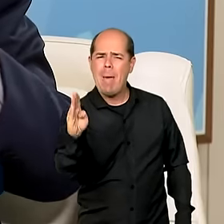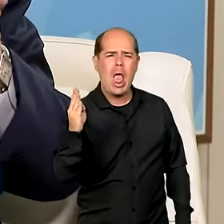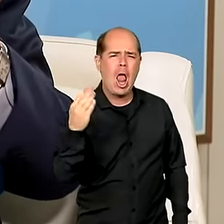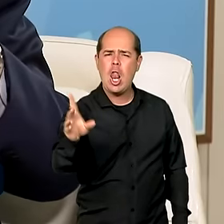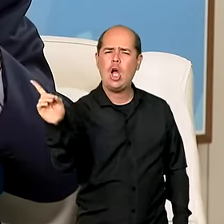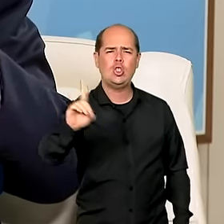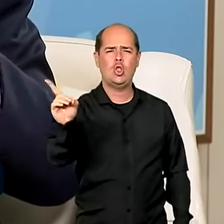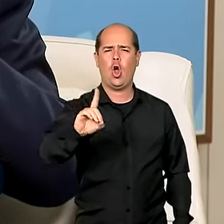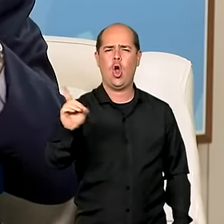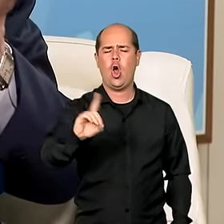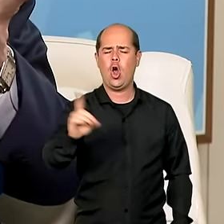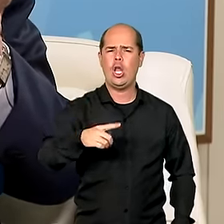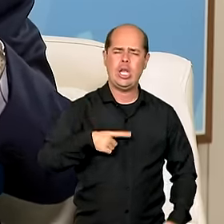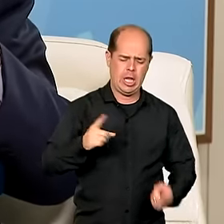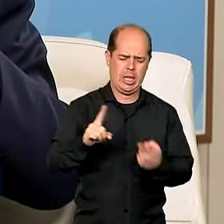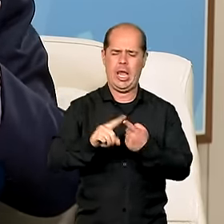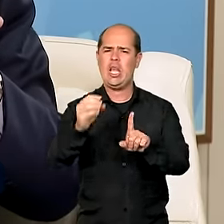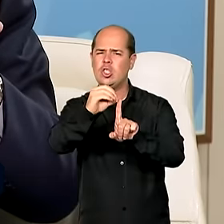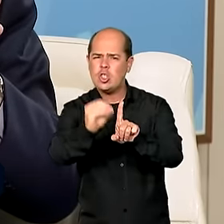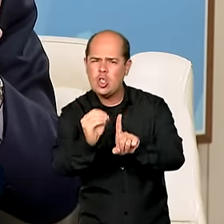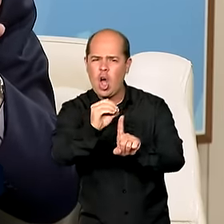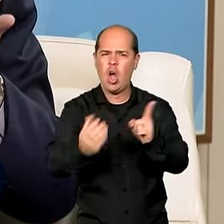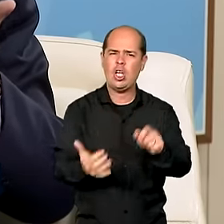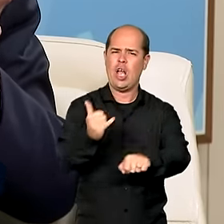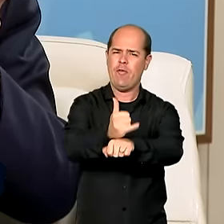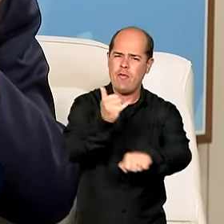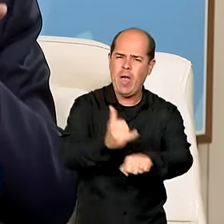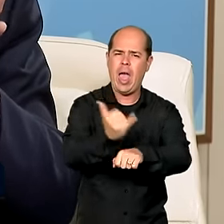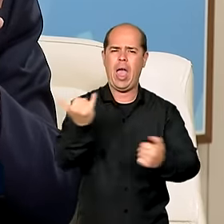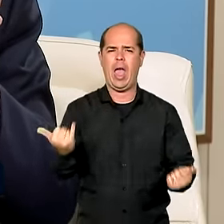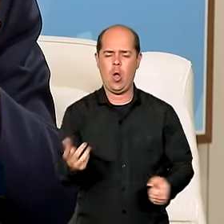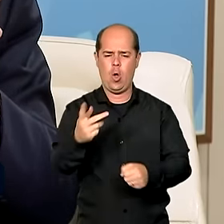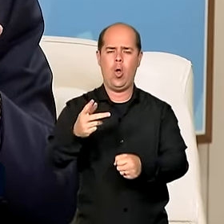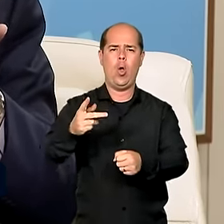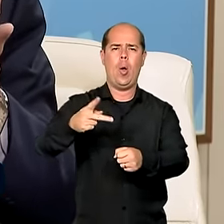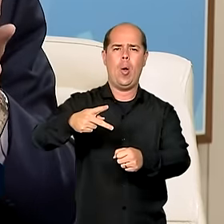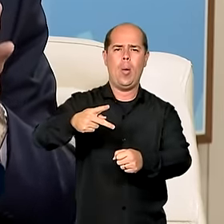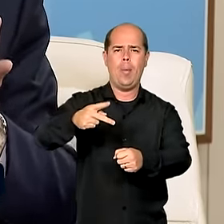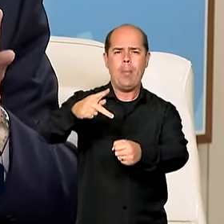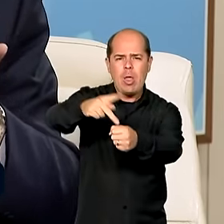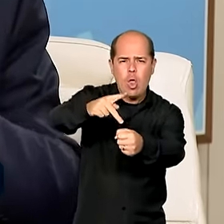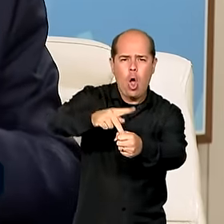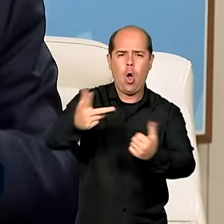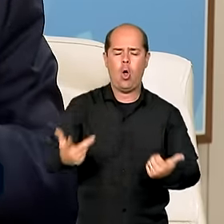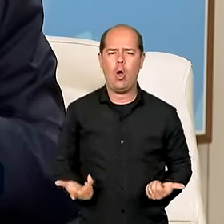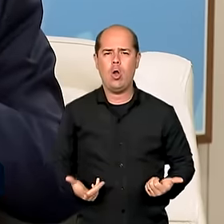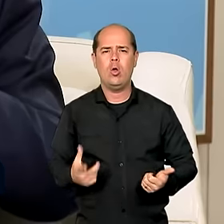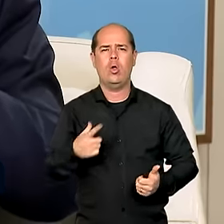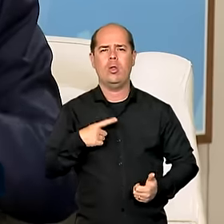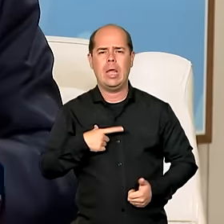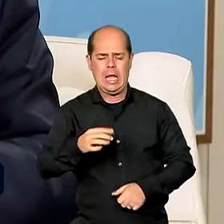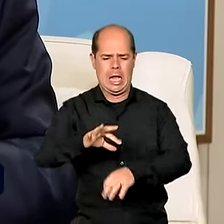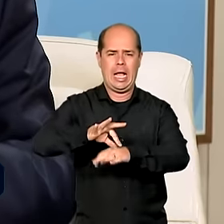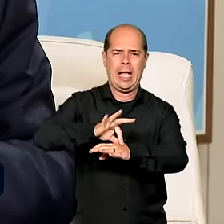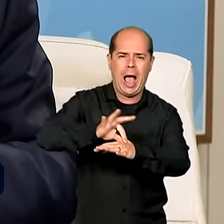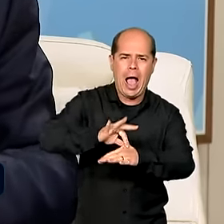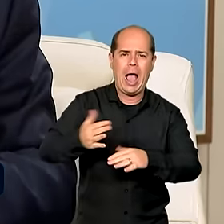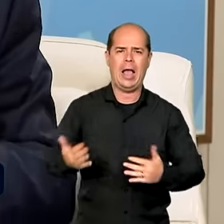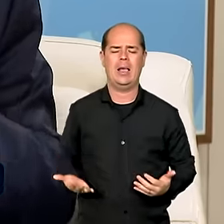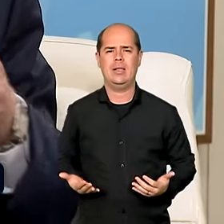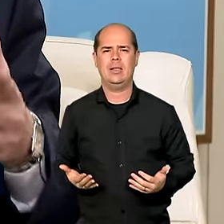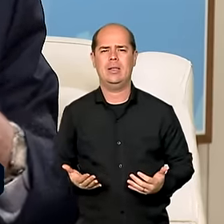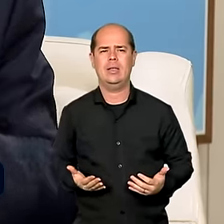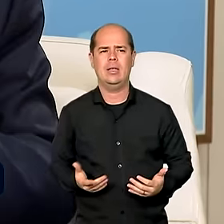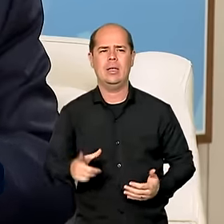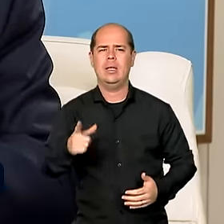minério de ferro petróleo bruto carnes açúcares celulose e café